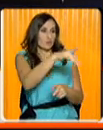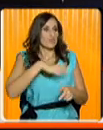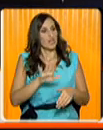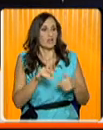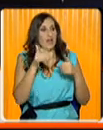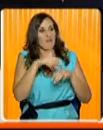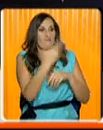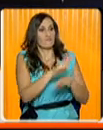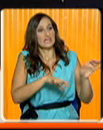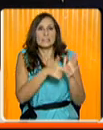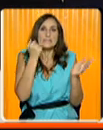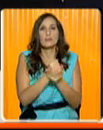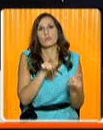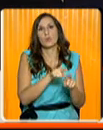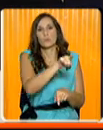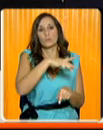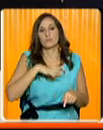queres.